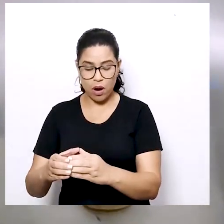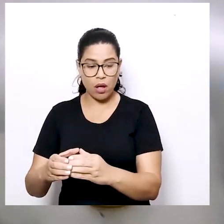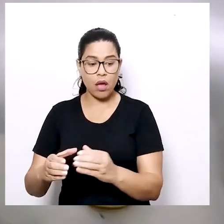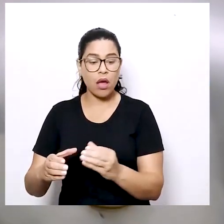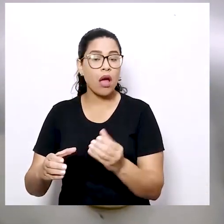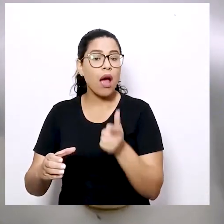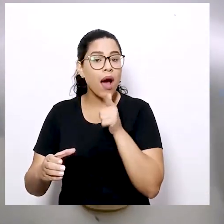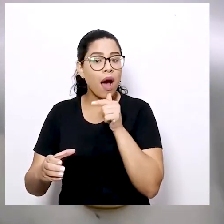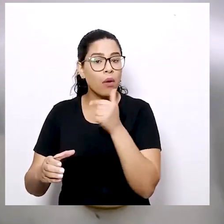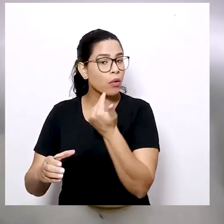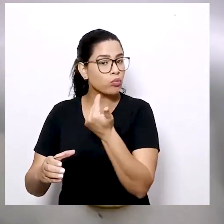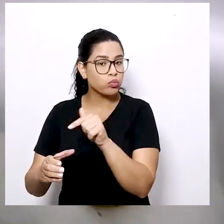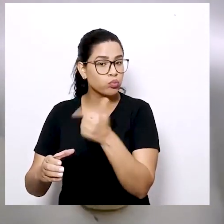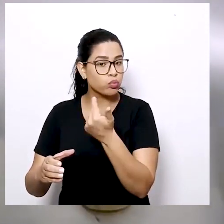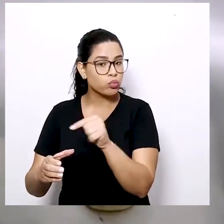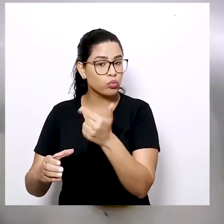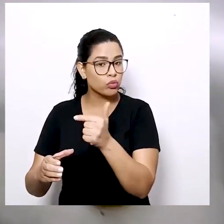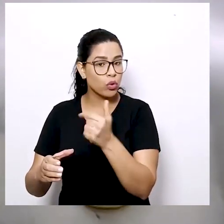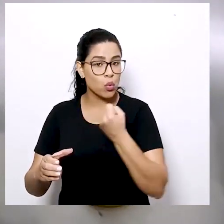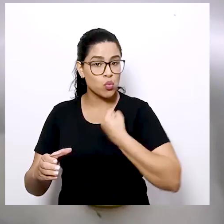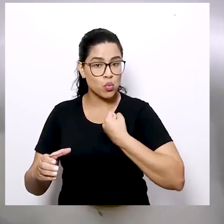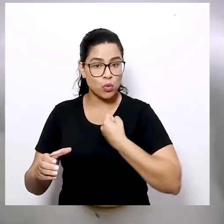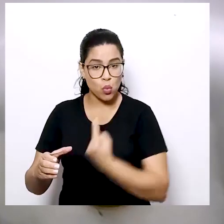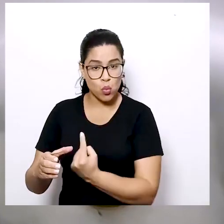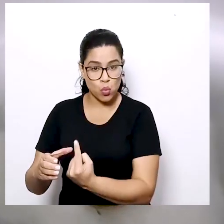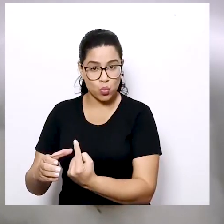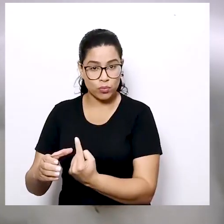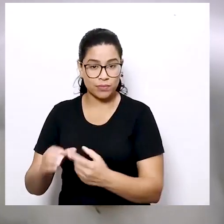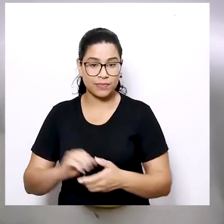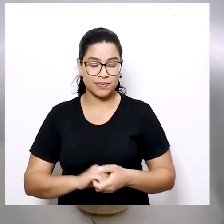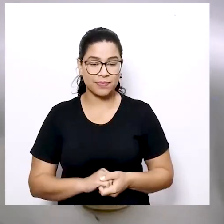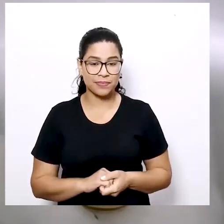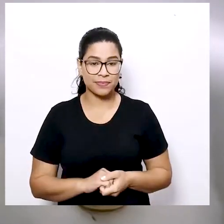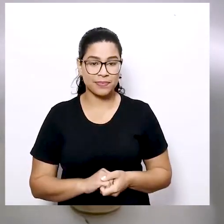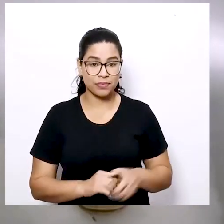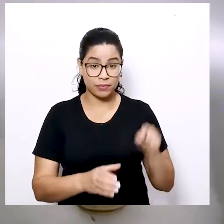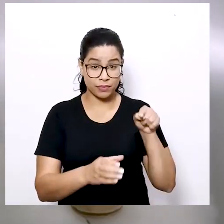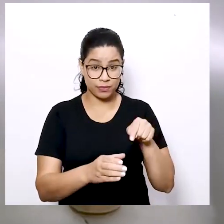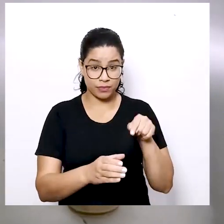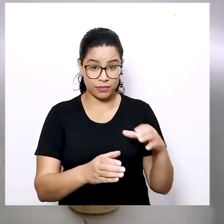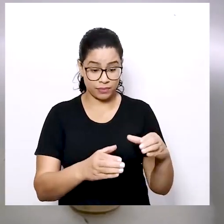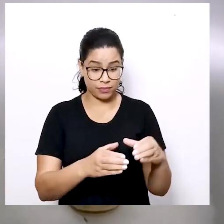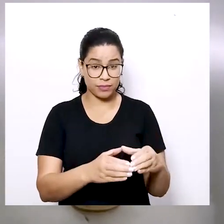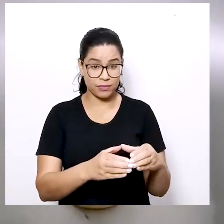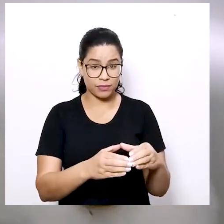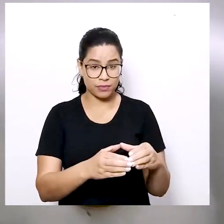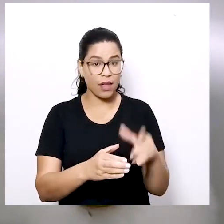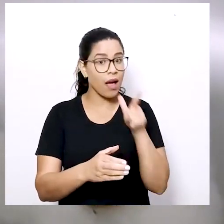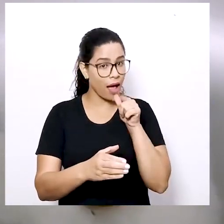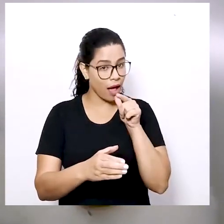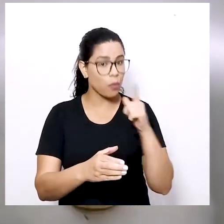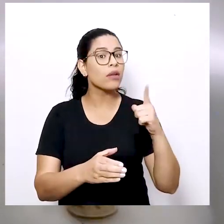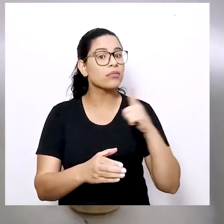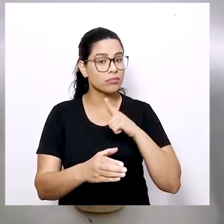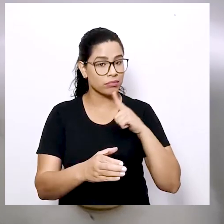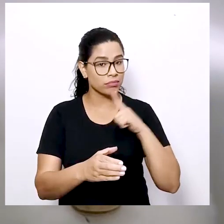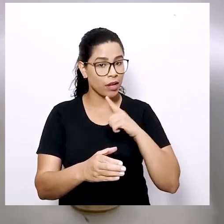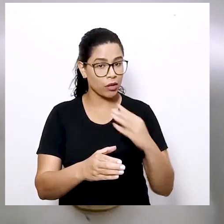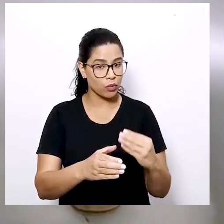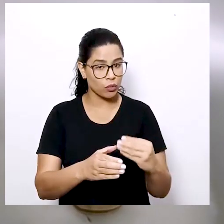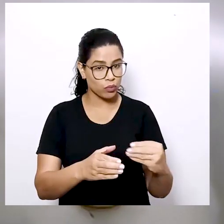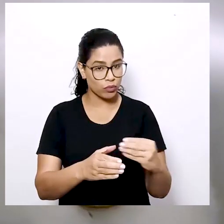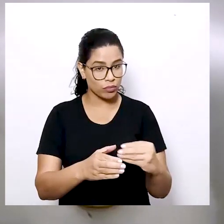não vamos colocar água, nós vamos colocar o número 1. No potinho que nós vamos regar,